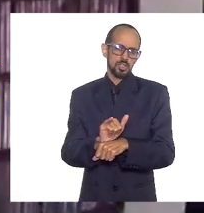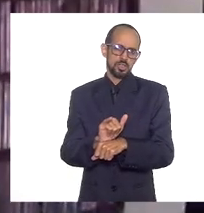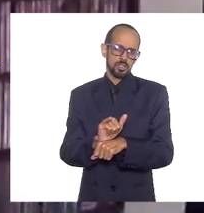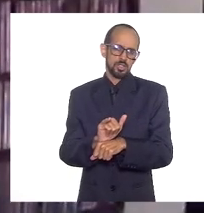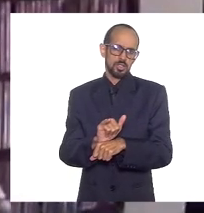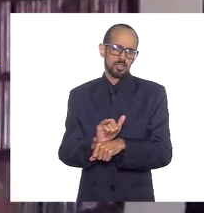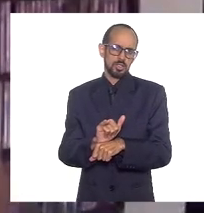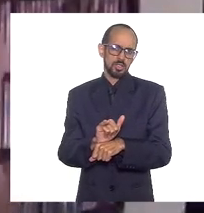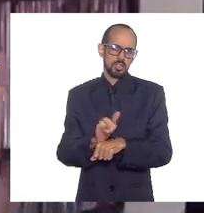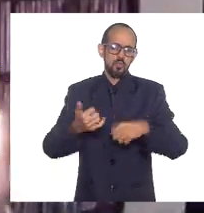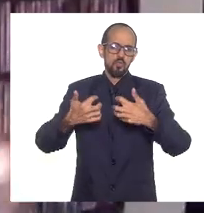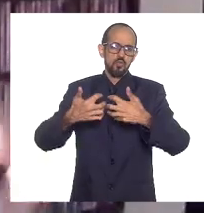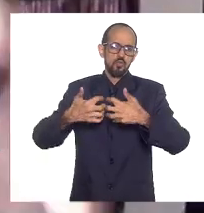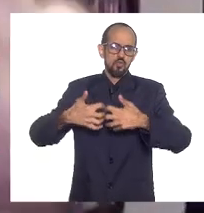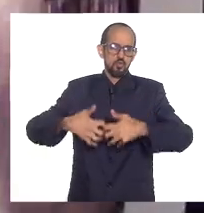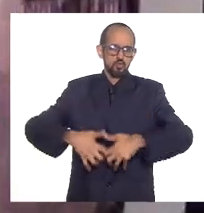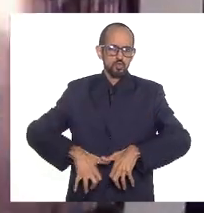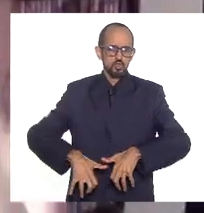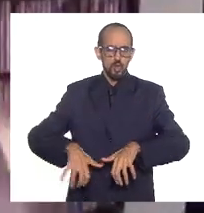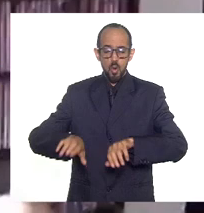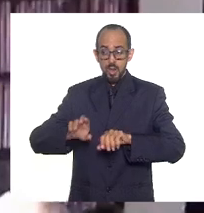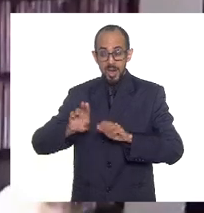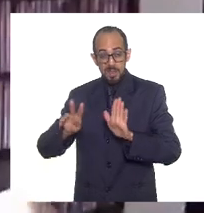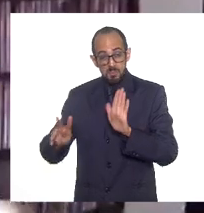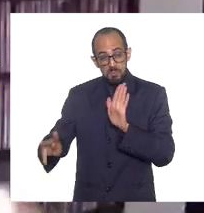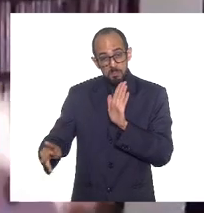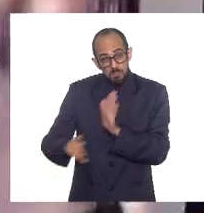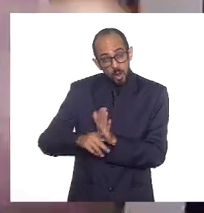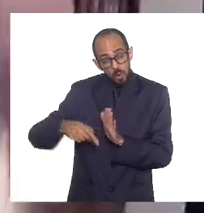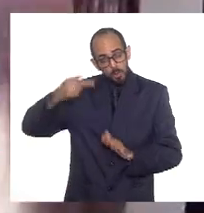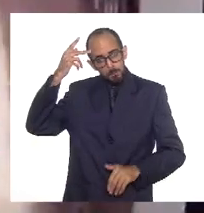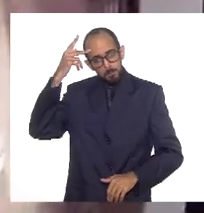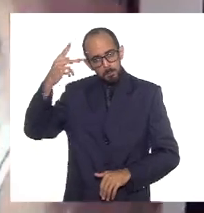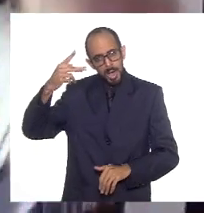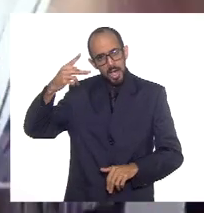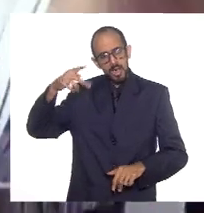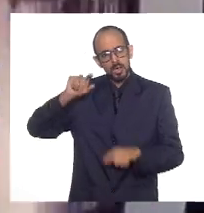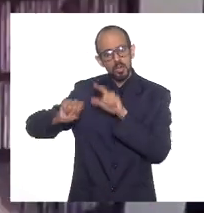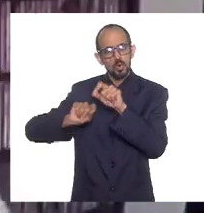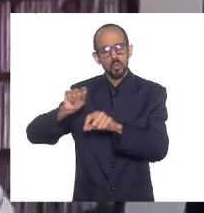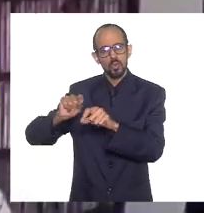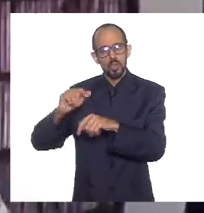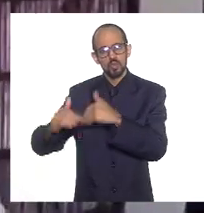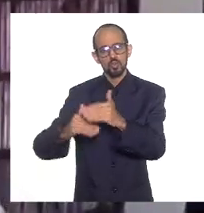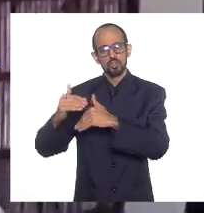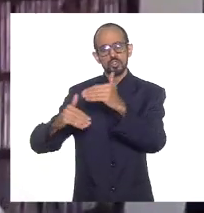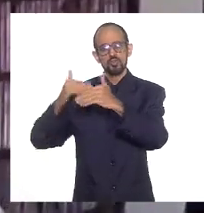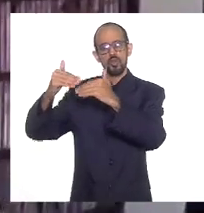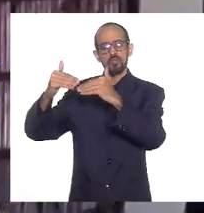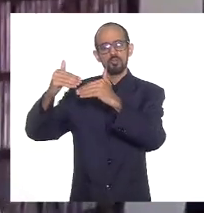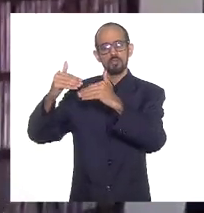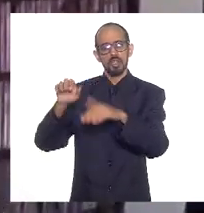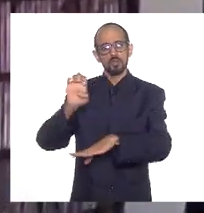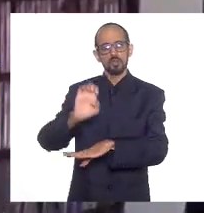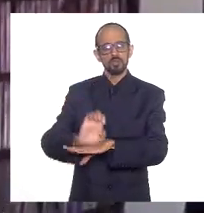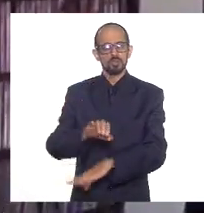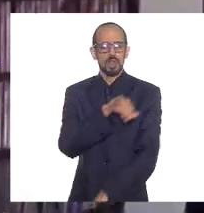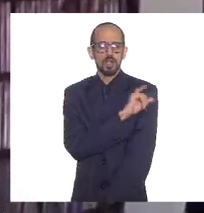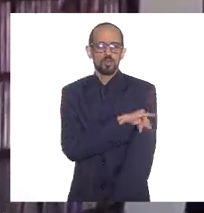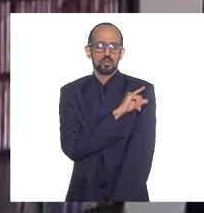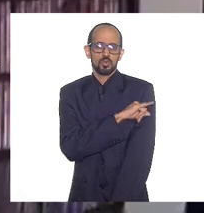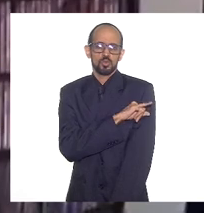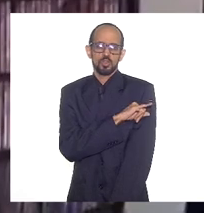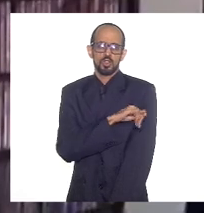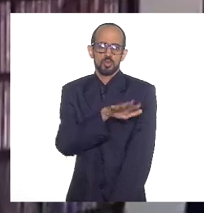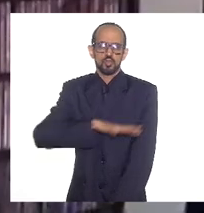instrumento voltado para o desenvolvimento do Estado do Rio de Janeiro como um